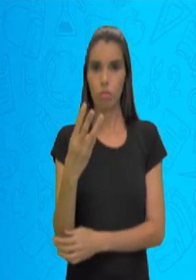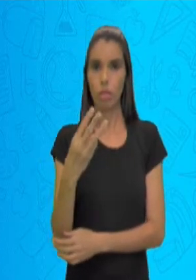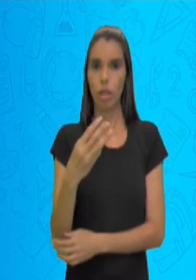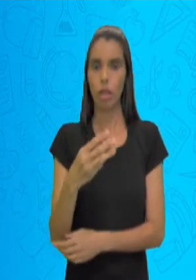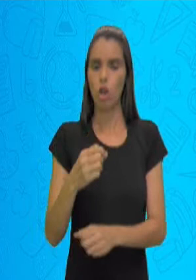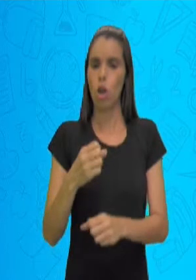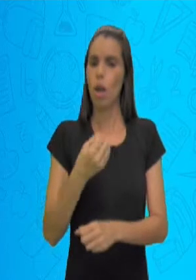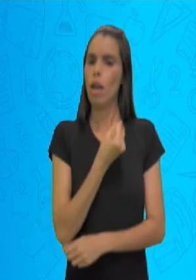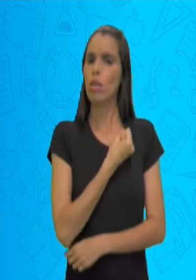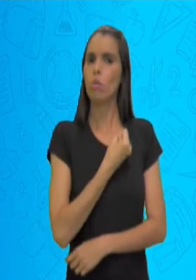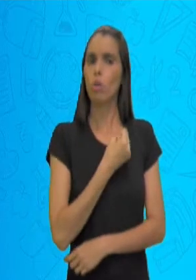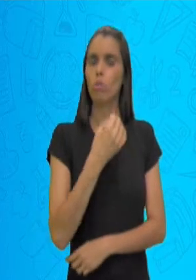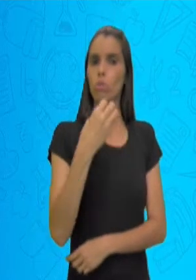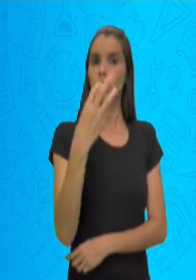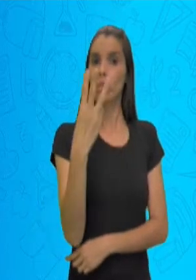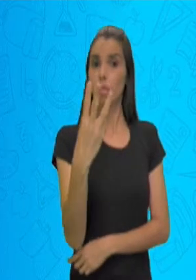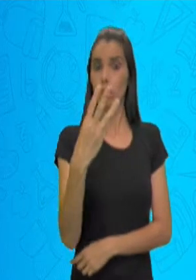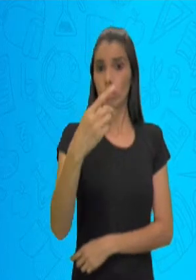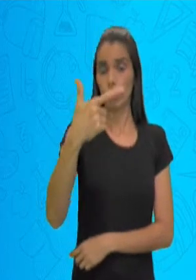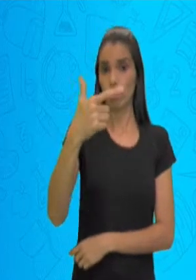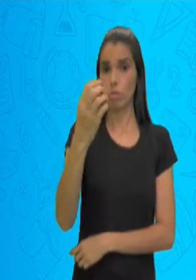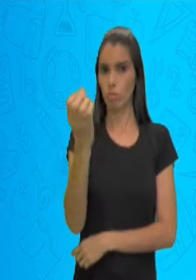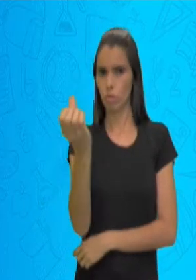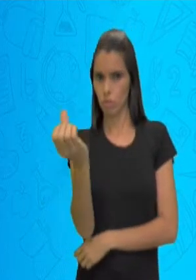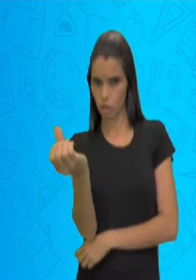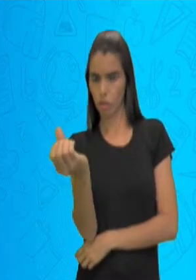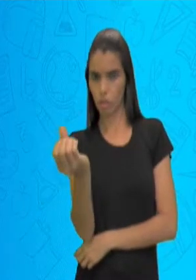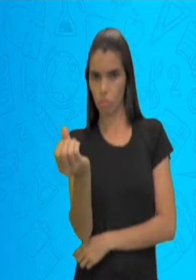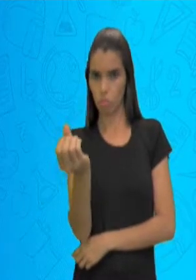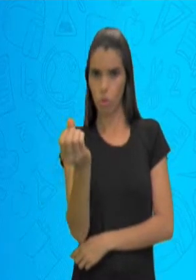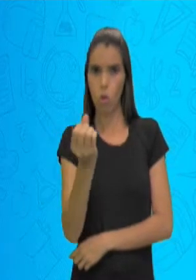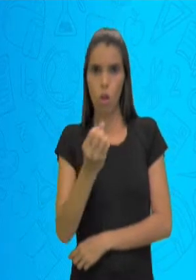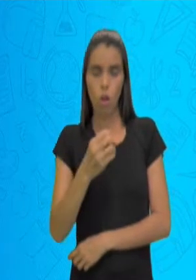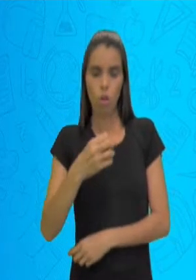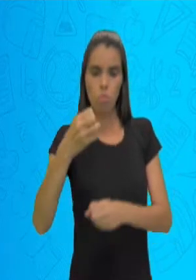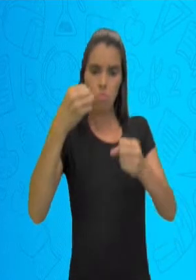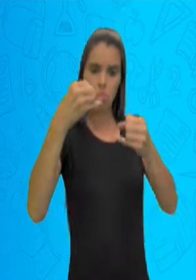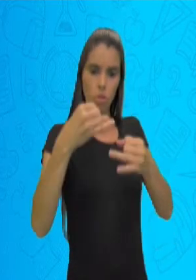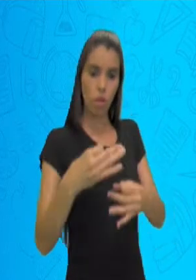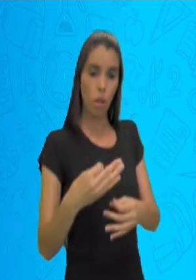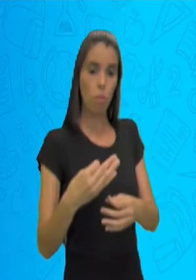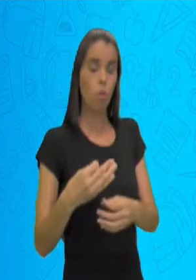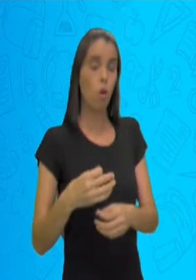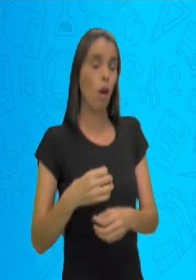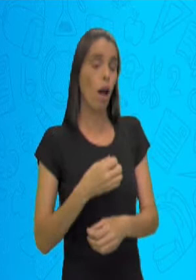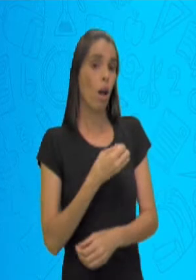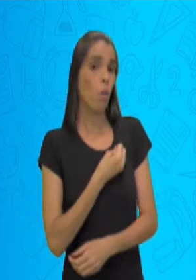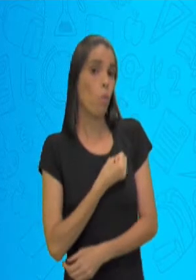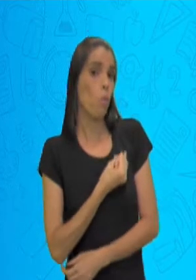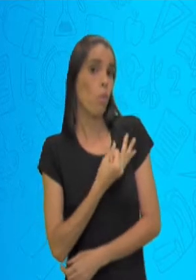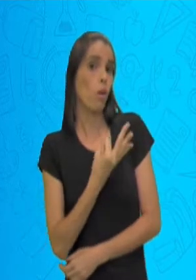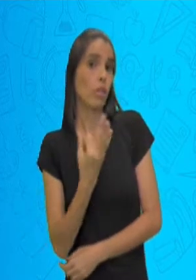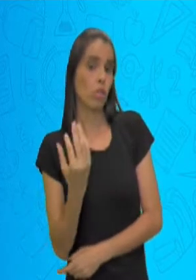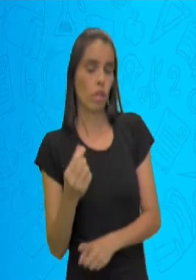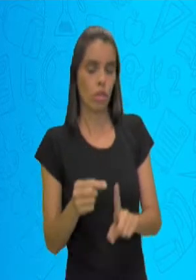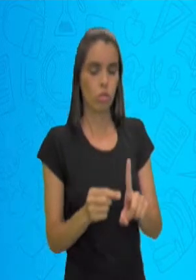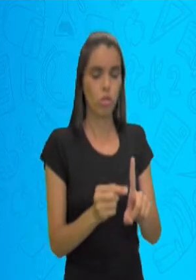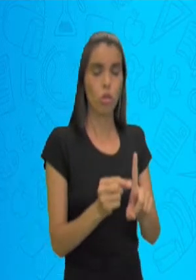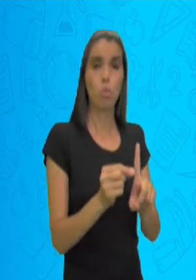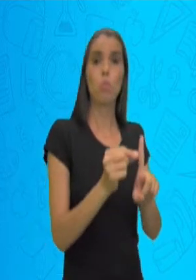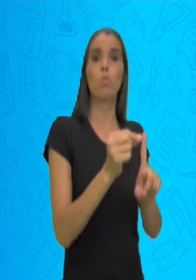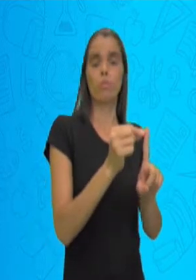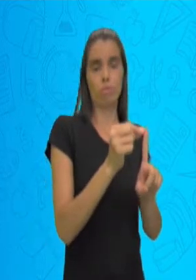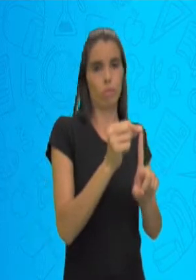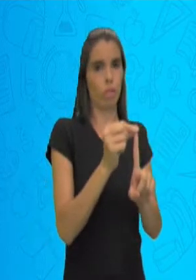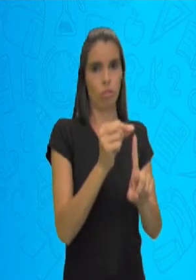326, nós falamos sobre a quantidade em unidade, porque a gente não fala, esse número é 3